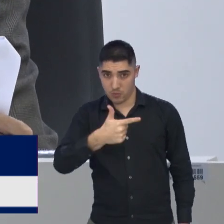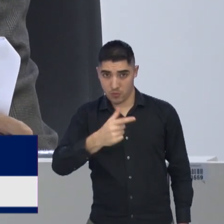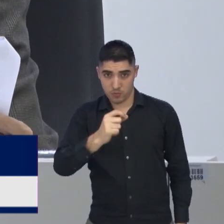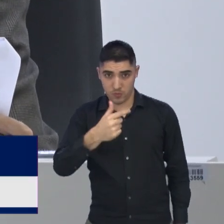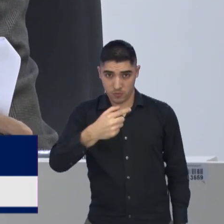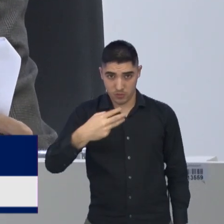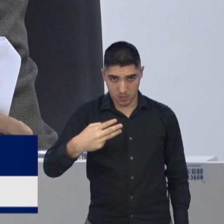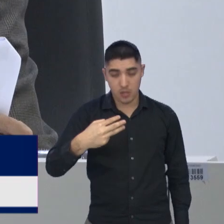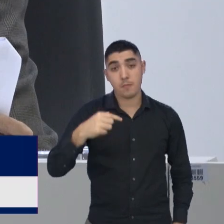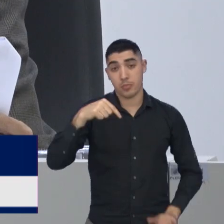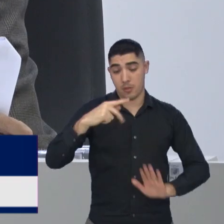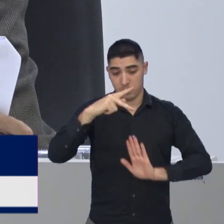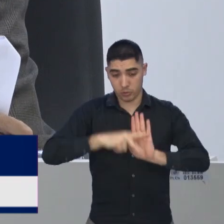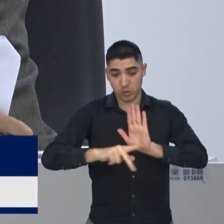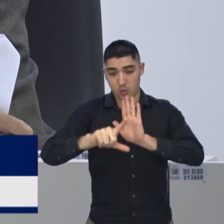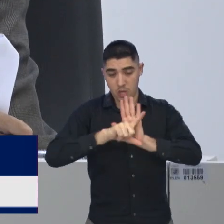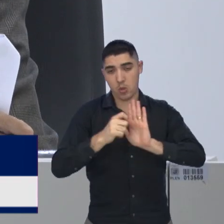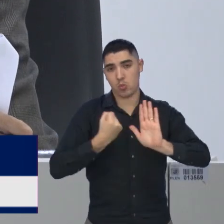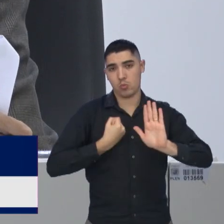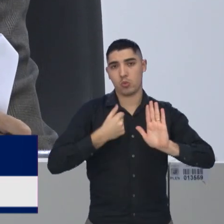8747/2023. Projeto de lei número